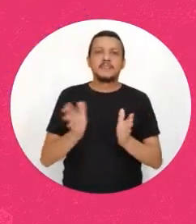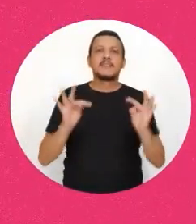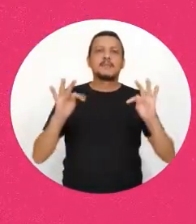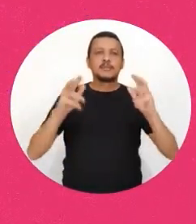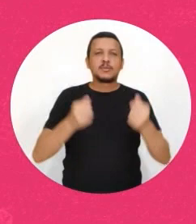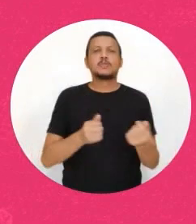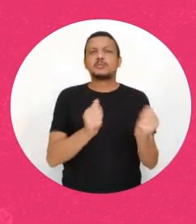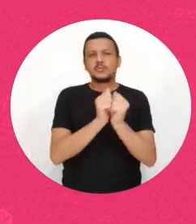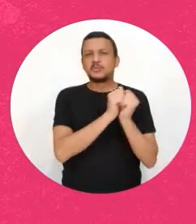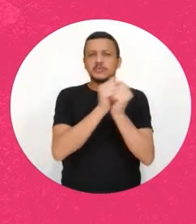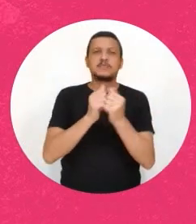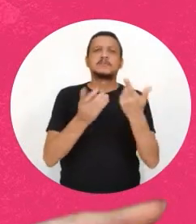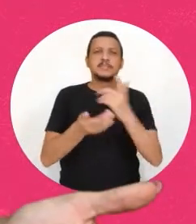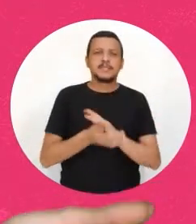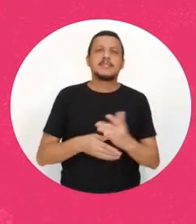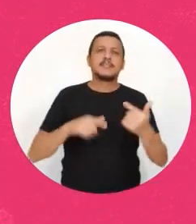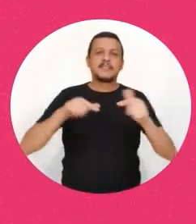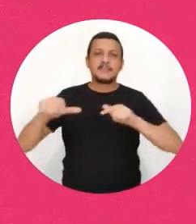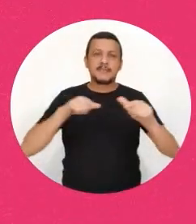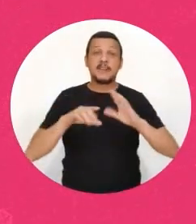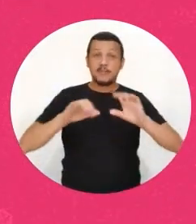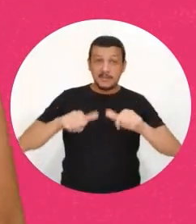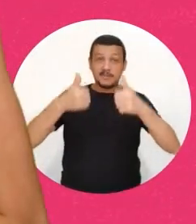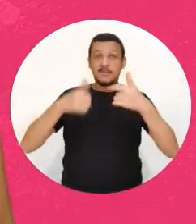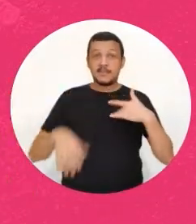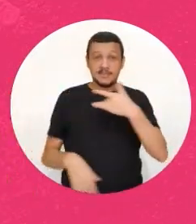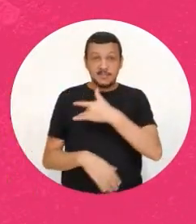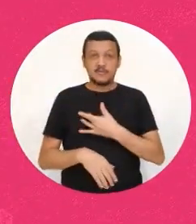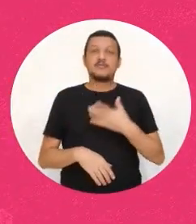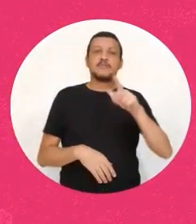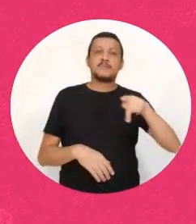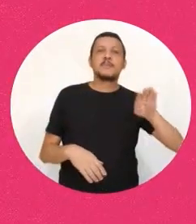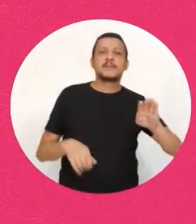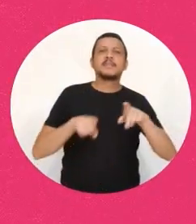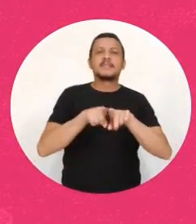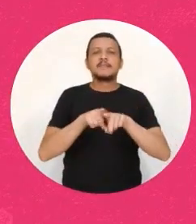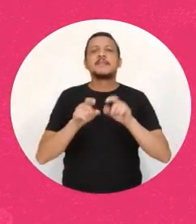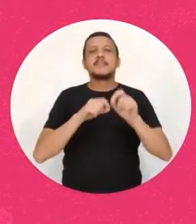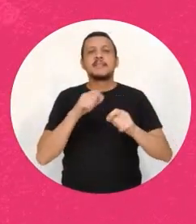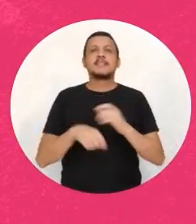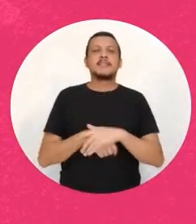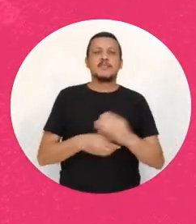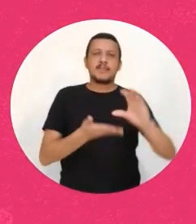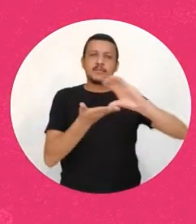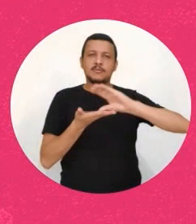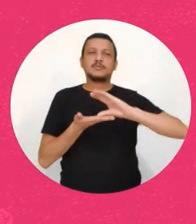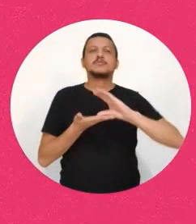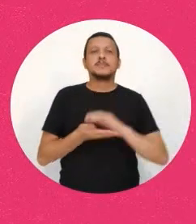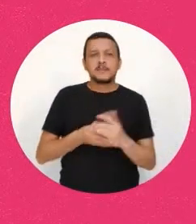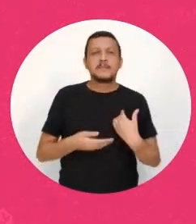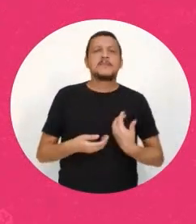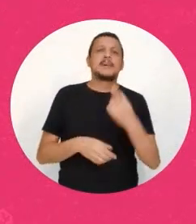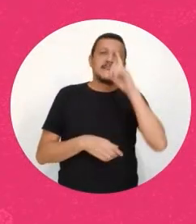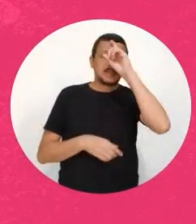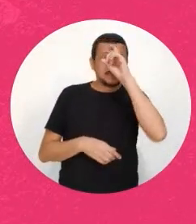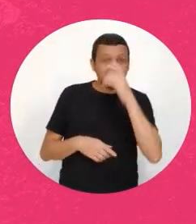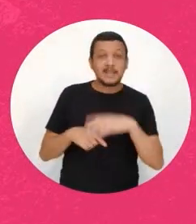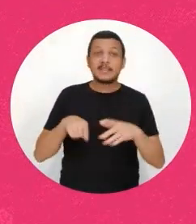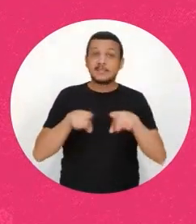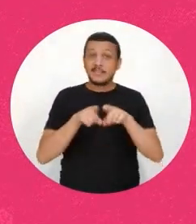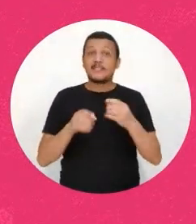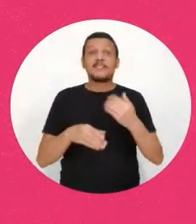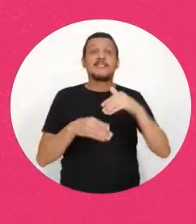para todos. Juntos vamos criar iniciativas, buscando melhorias na saúde pública e garantindo os recursos necessários para hospitais